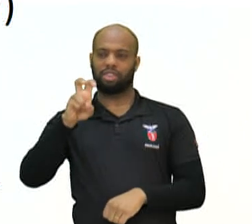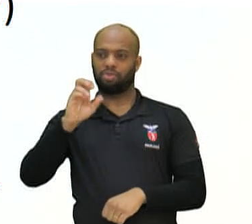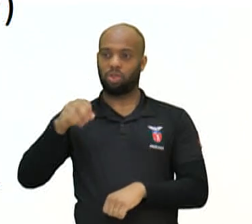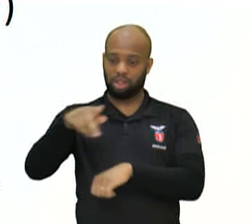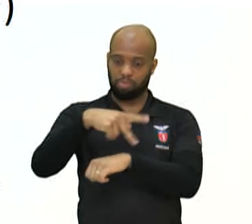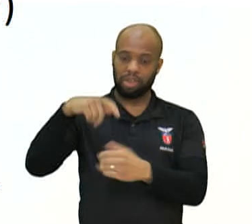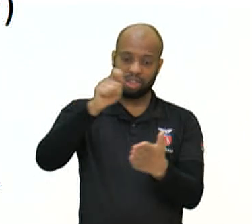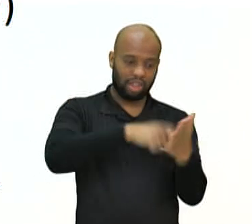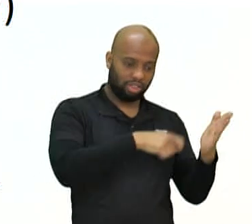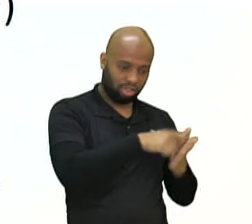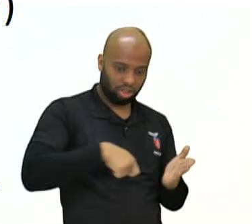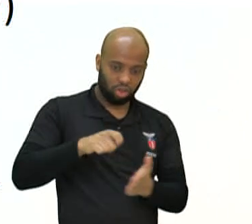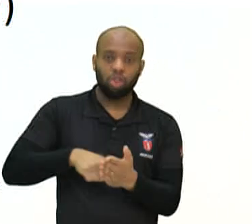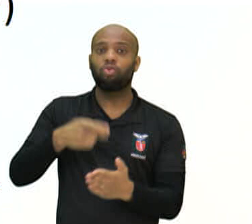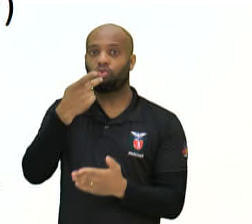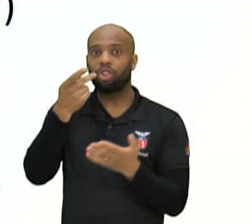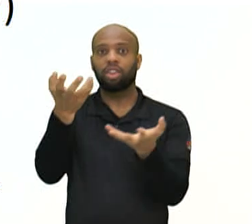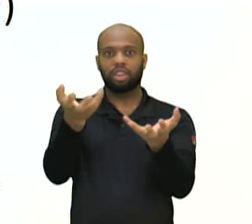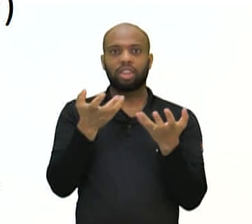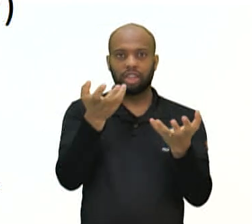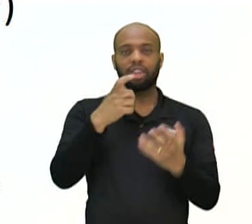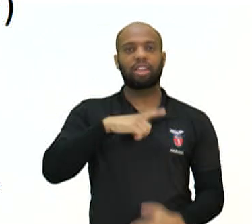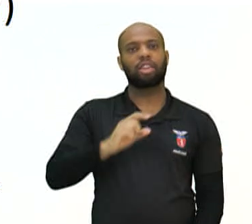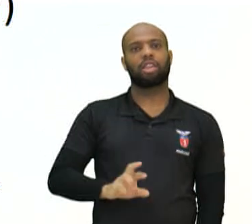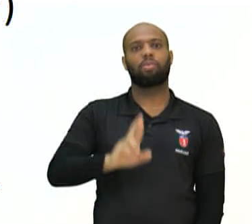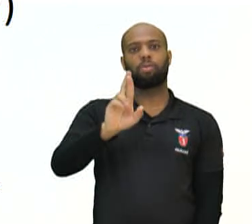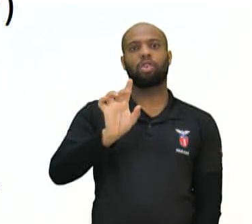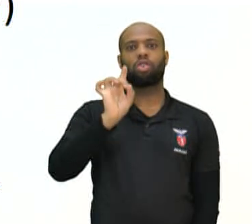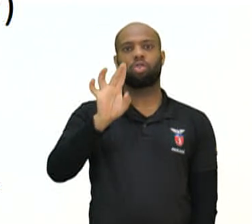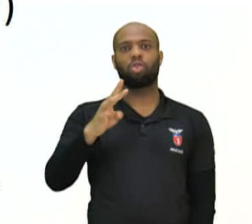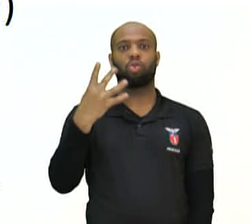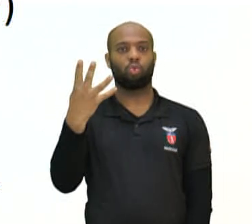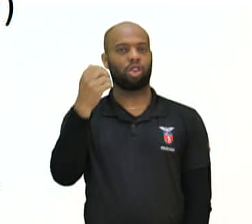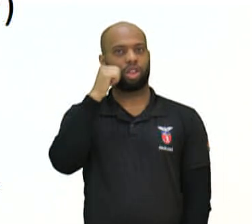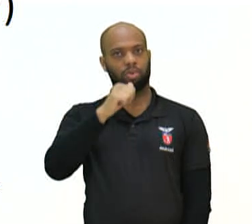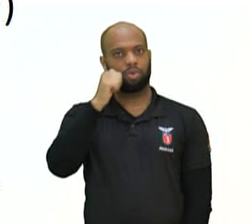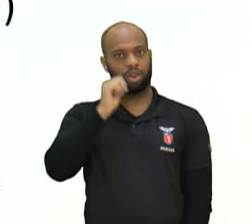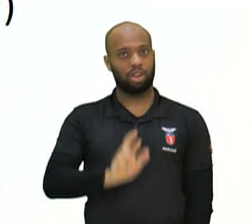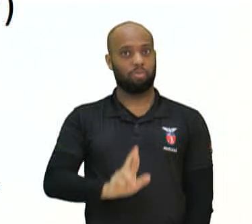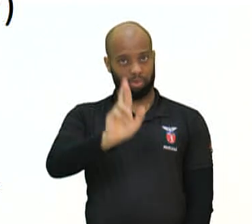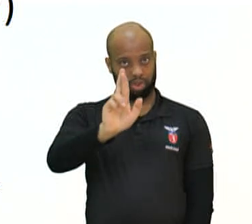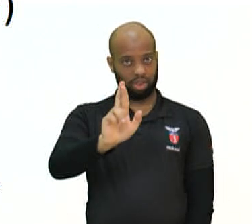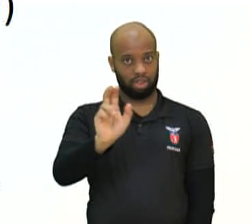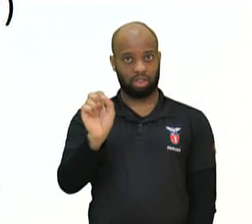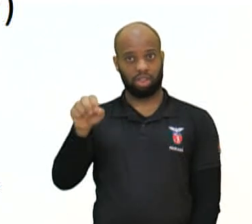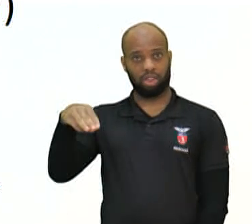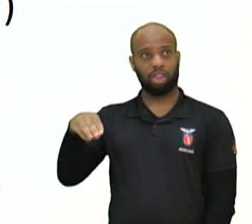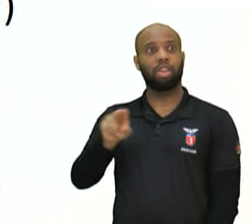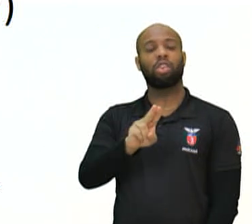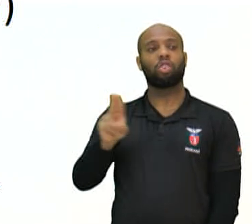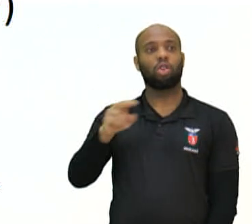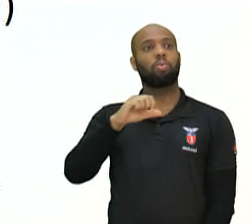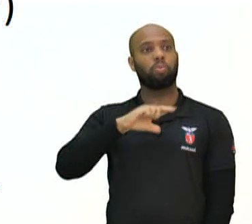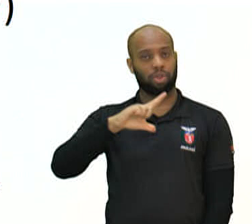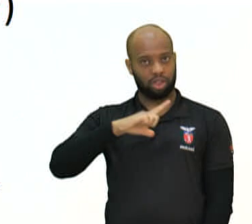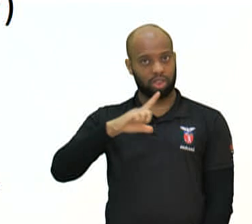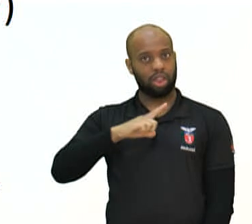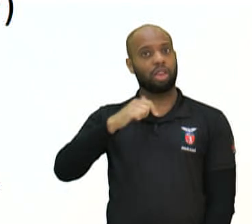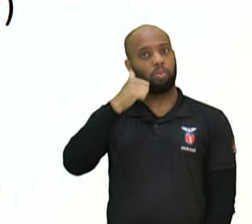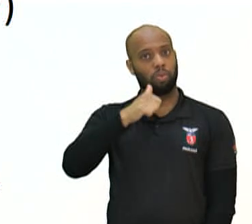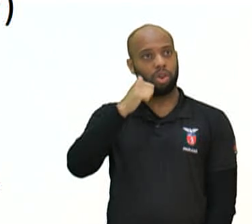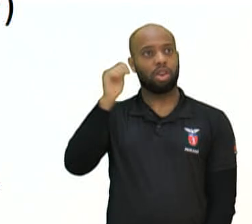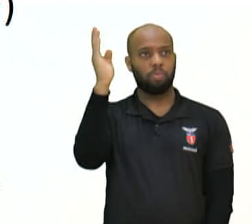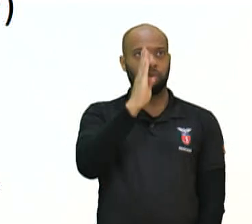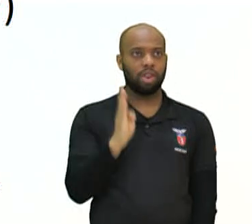países, foi representada por apenas 4 mulheres. Entre elas, a brasileira Berta Lutz,